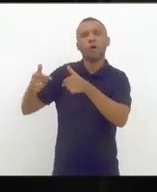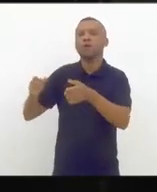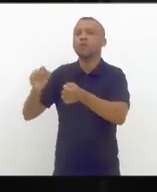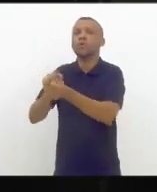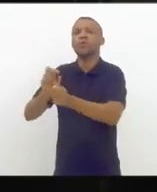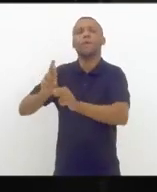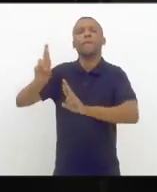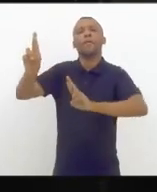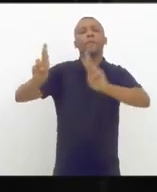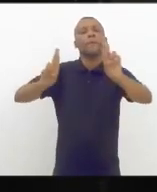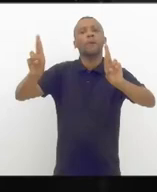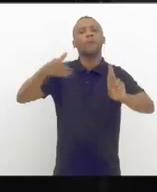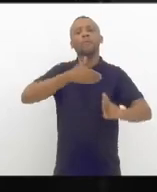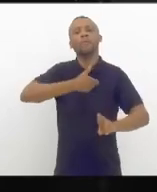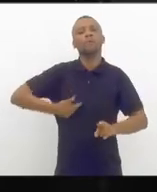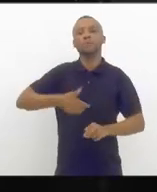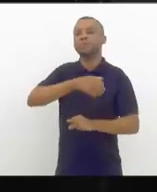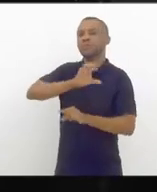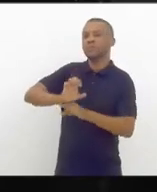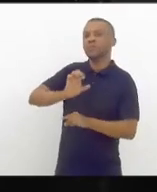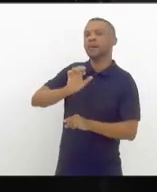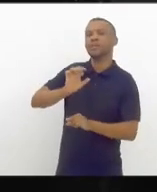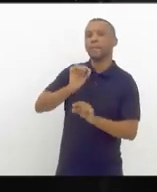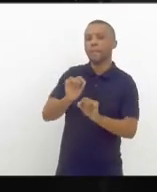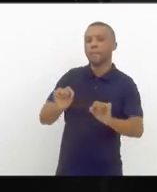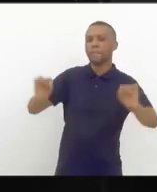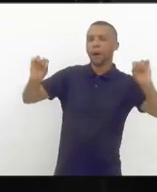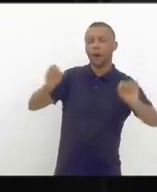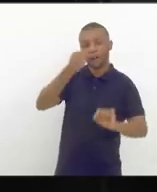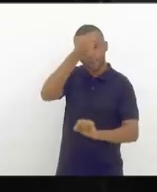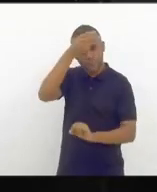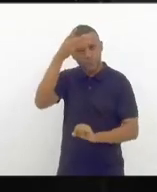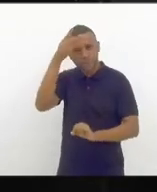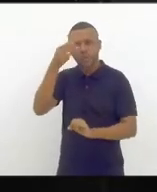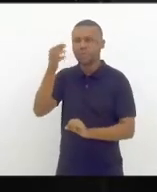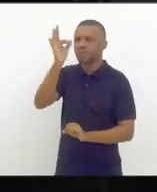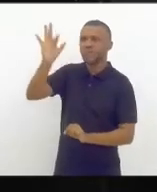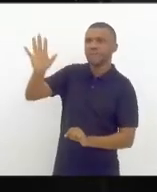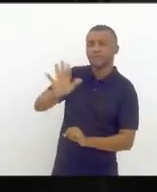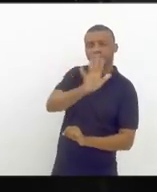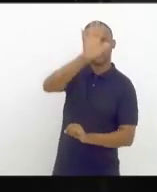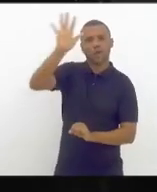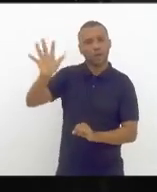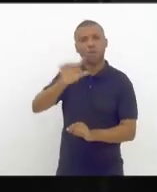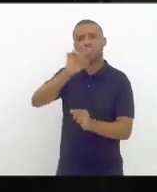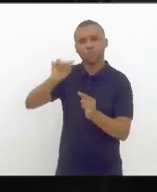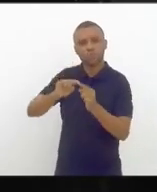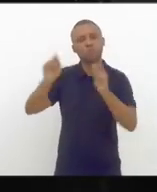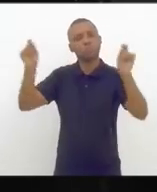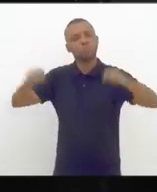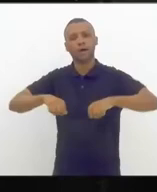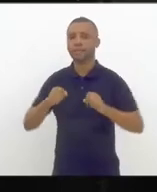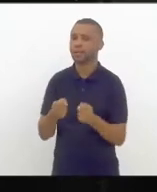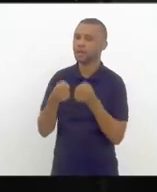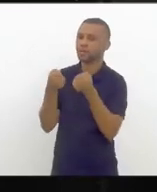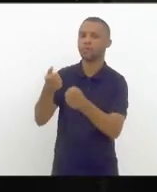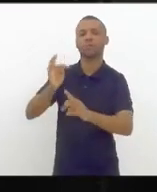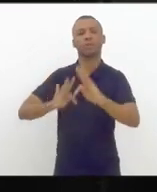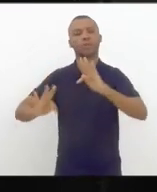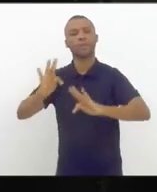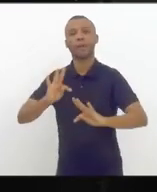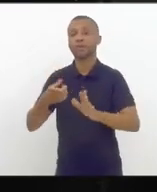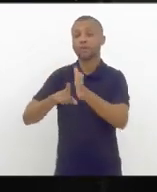estaduais Federais e municipais para que possa garantir o tratamento e possa garantir Esses exames tão básico